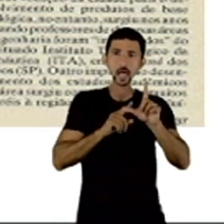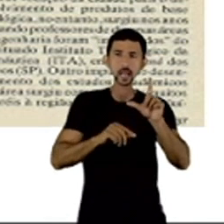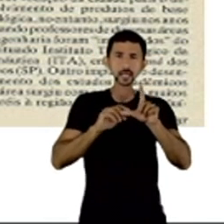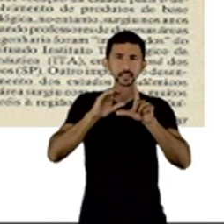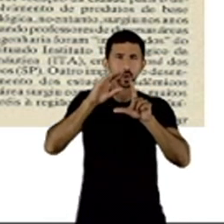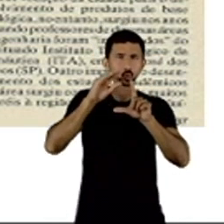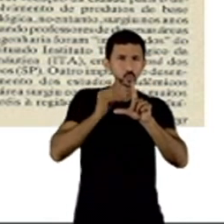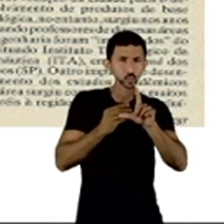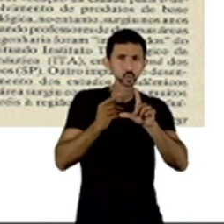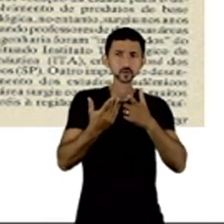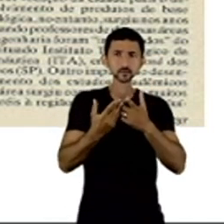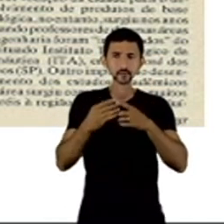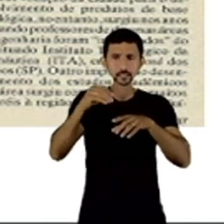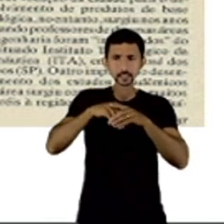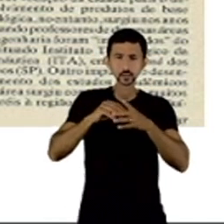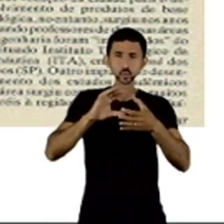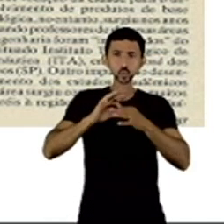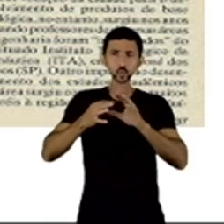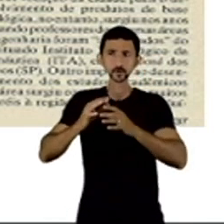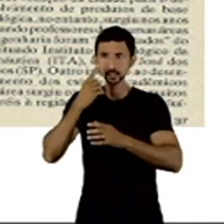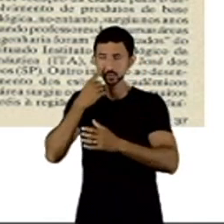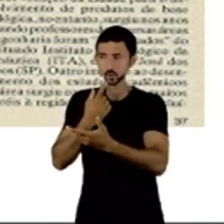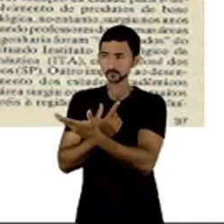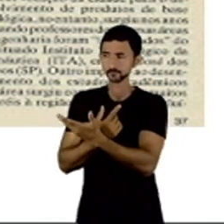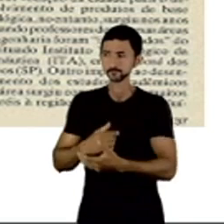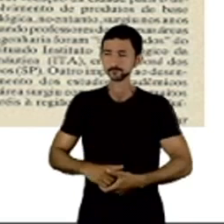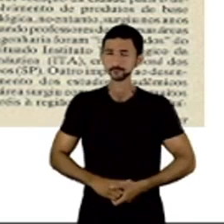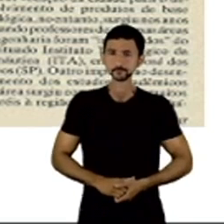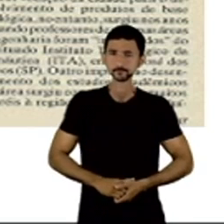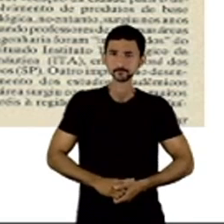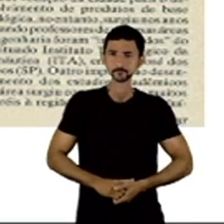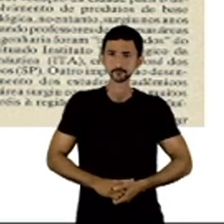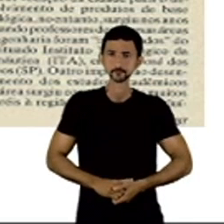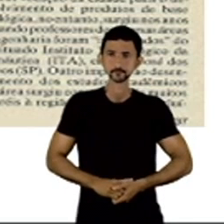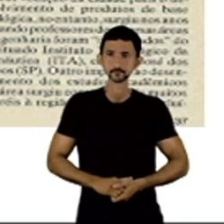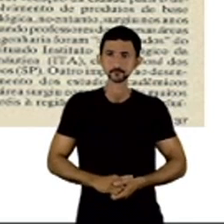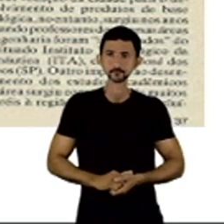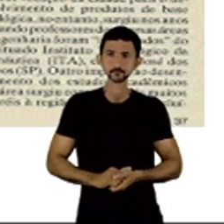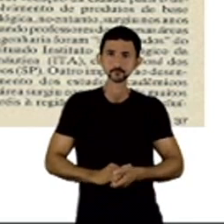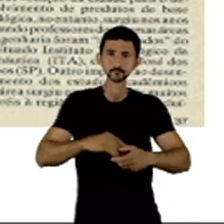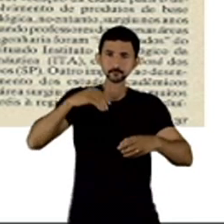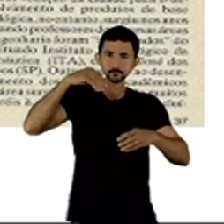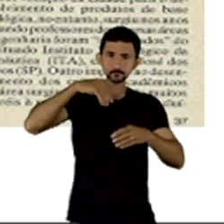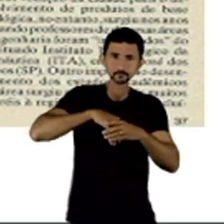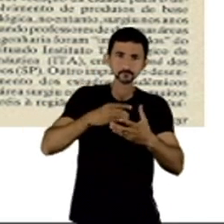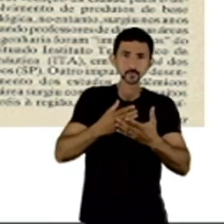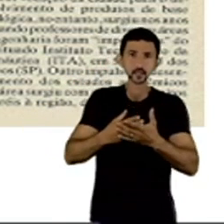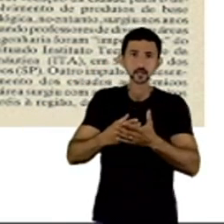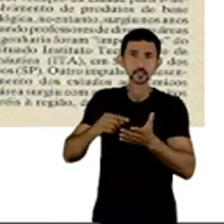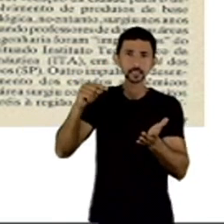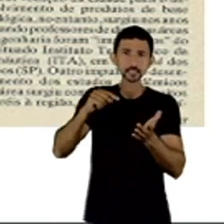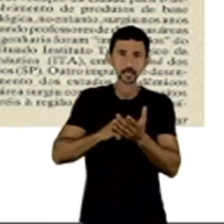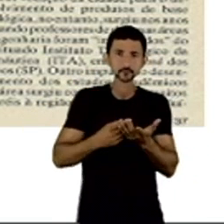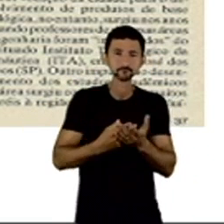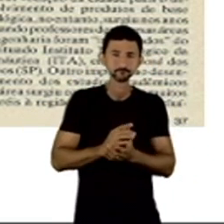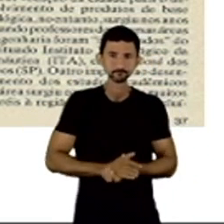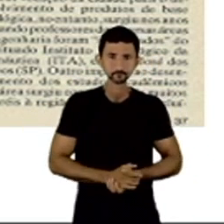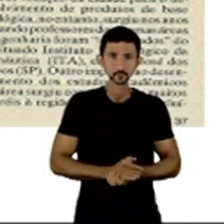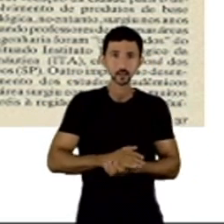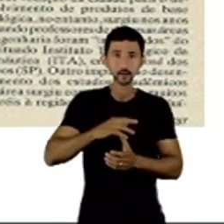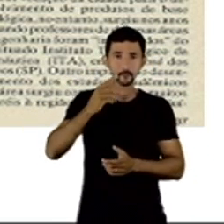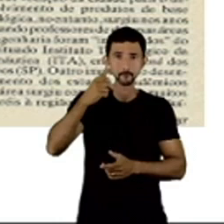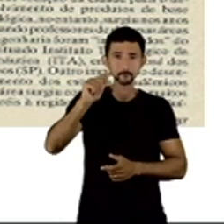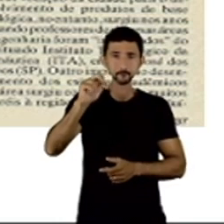dentro desse contexto. Veja bem, encravado no interior da Paraíba,